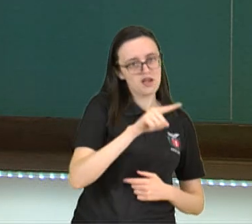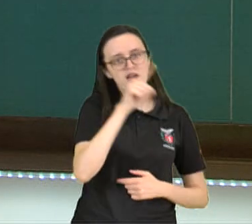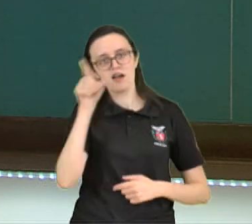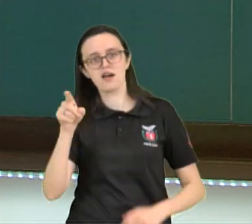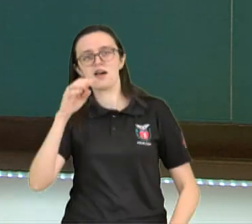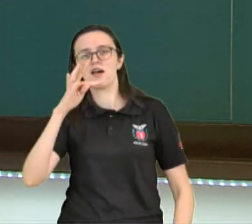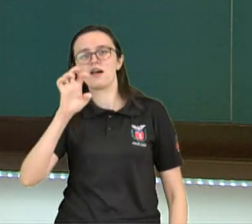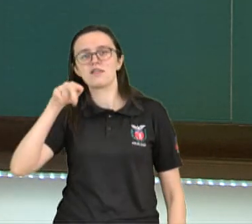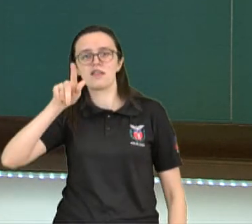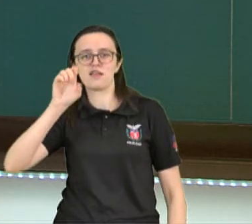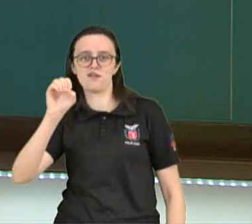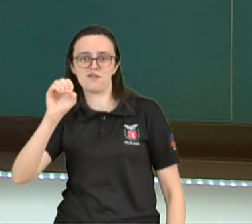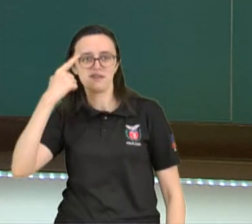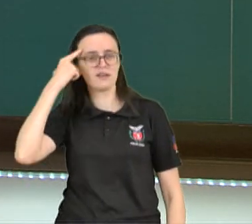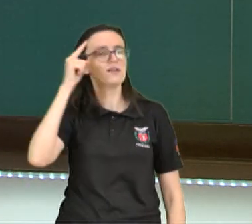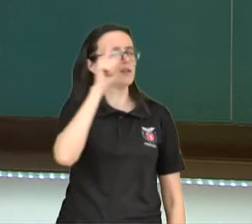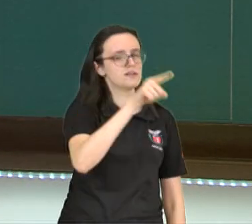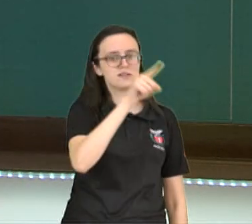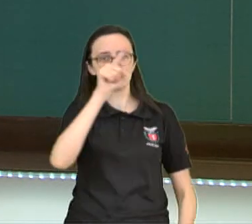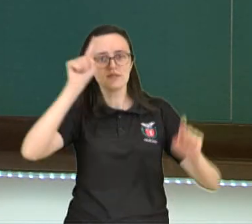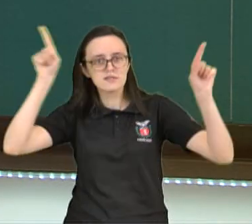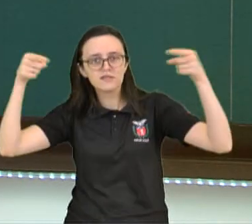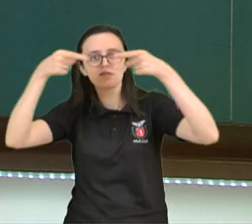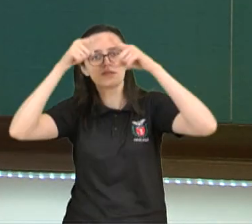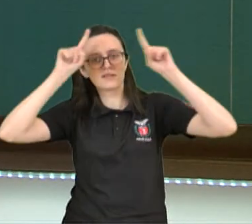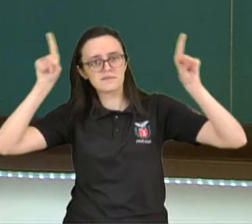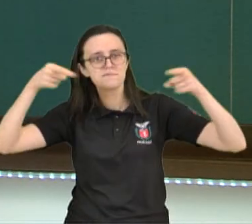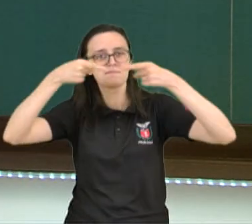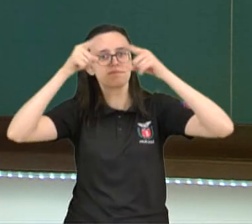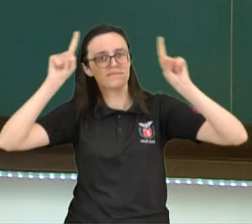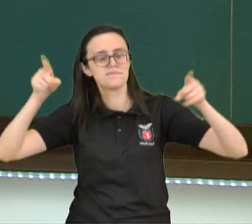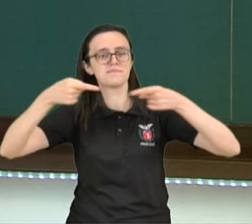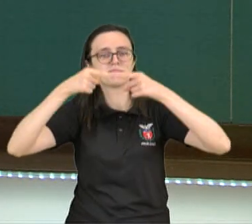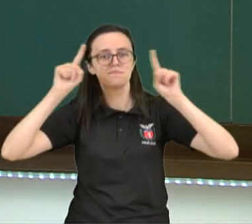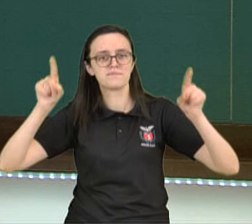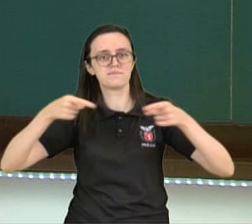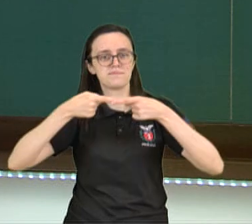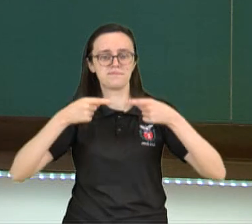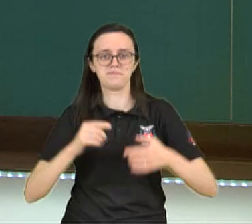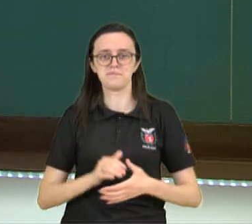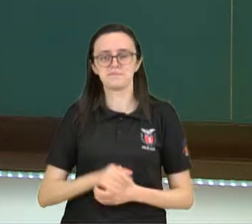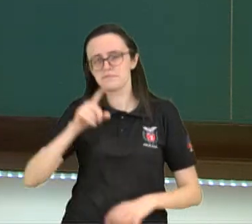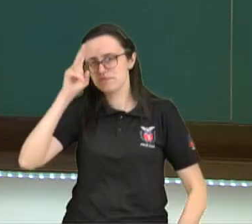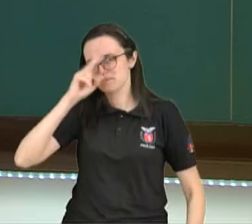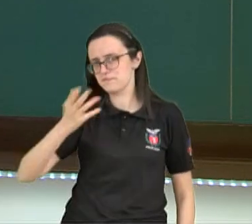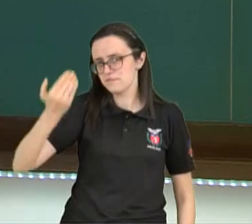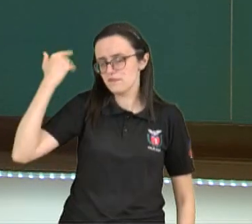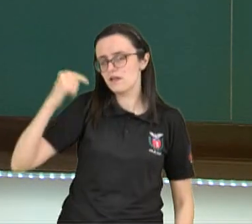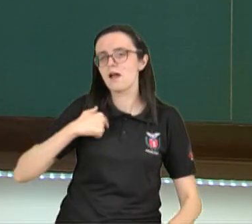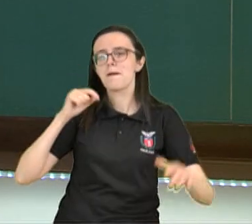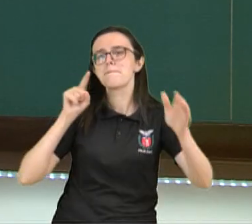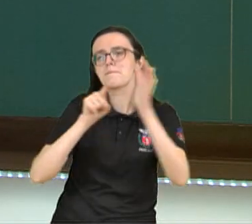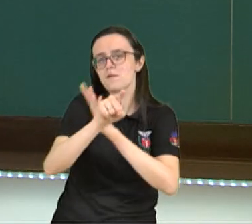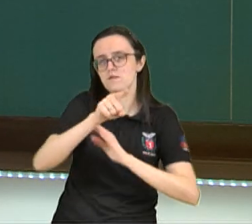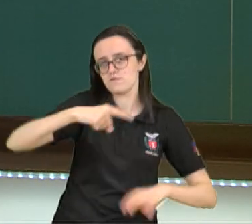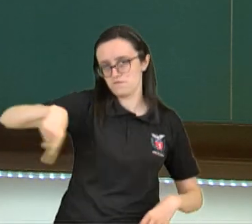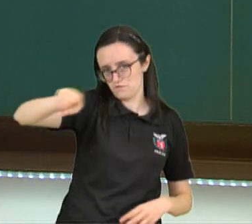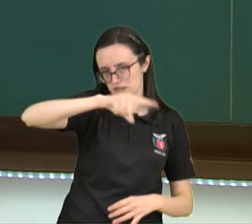sueño, tenho sono. Tengo hambre. Vocês lembram lá no comecinho que eu perguntei para